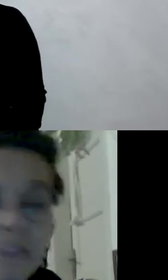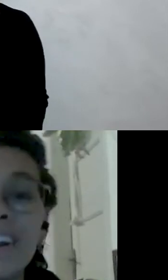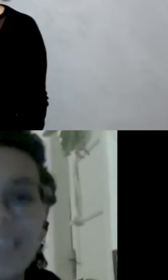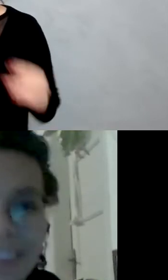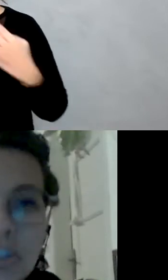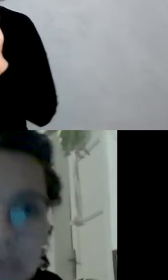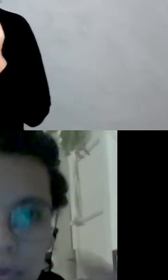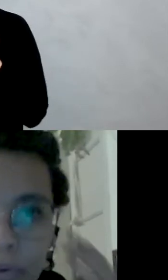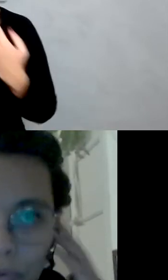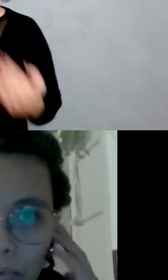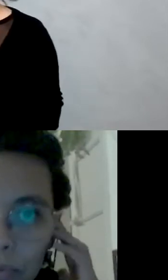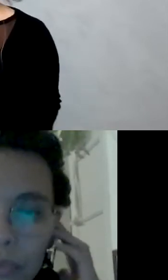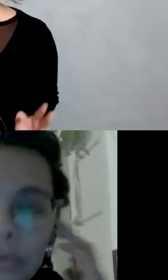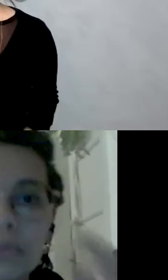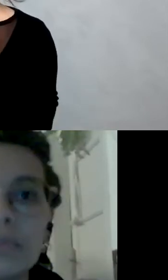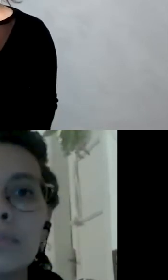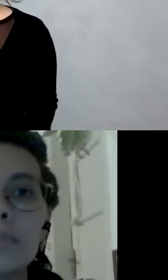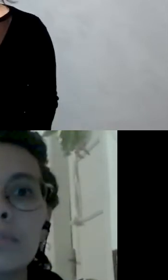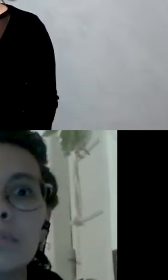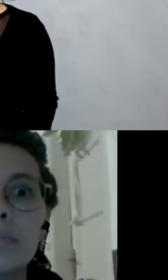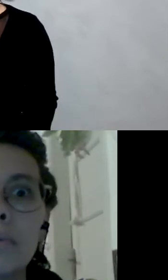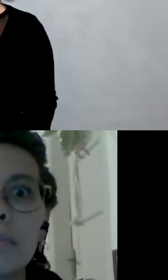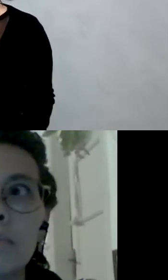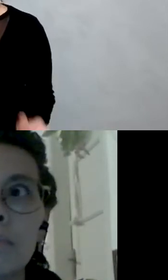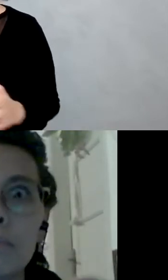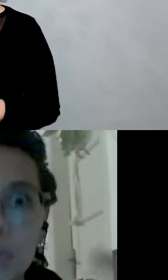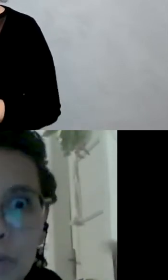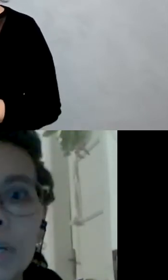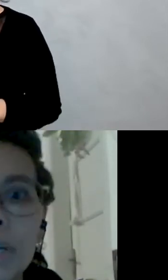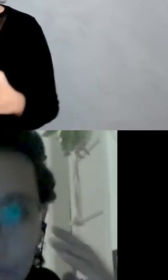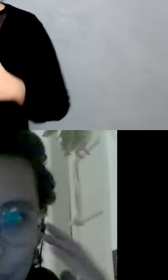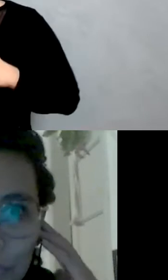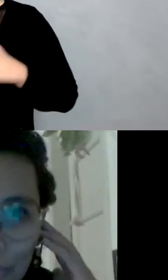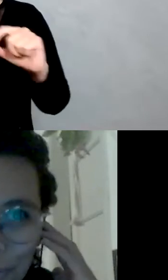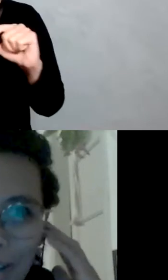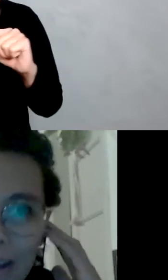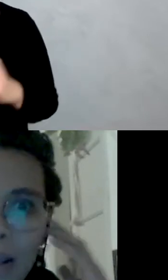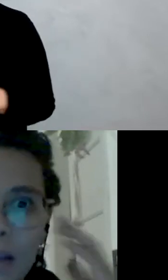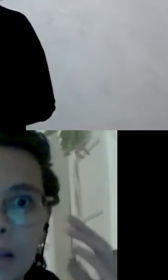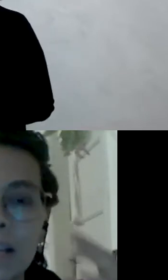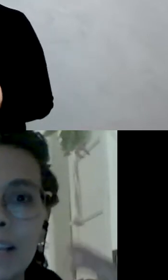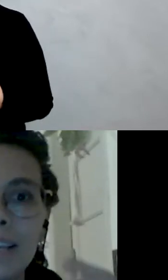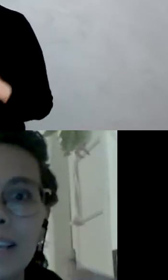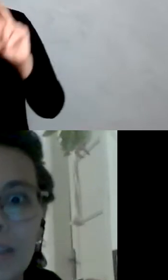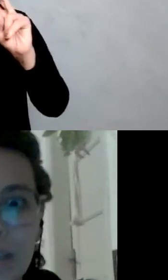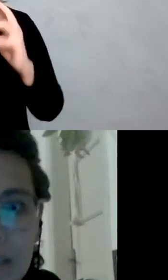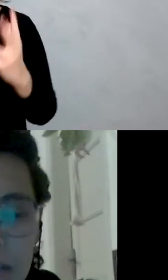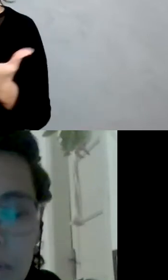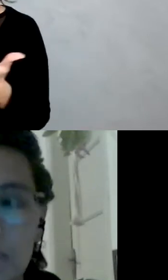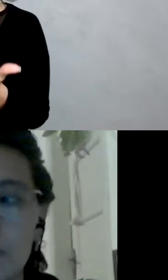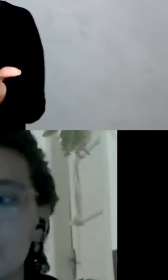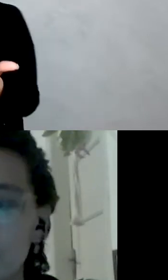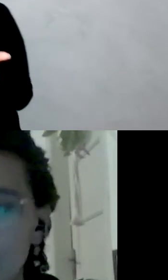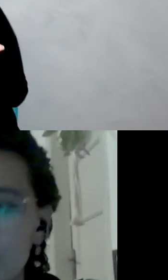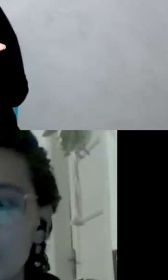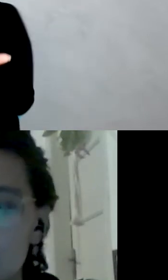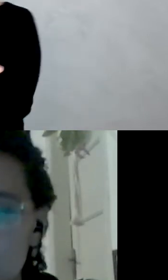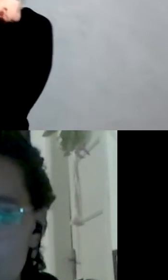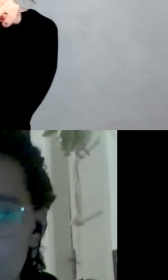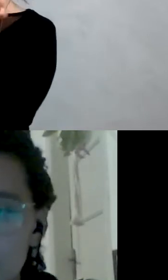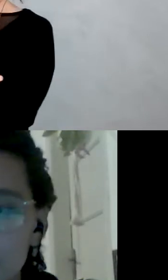currículo que se pretende decolonial, né? E, enfim, faz aí suas pesquisas para